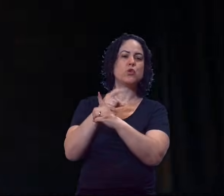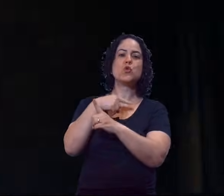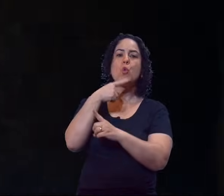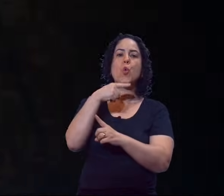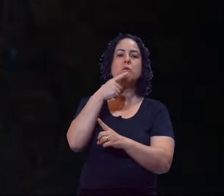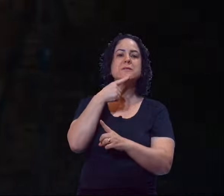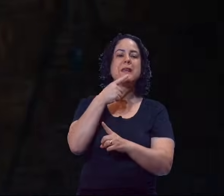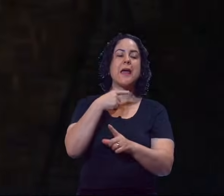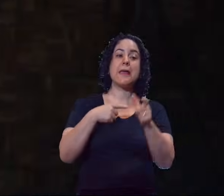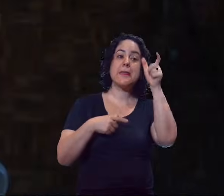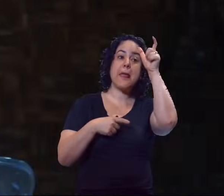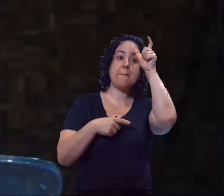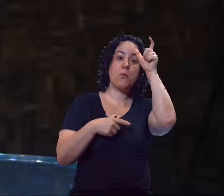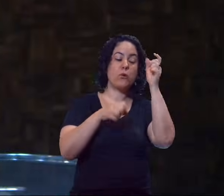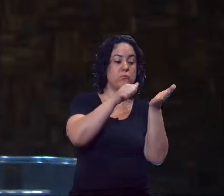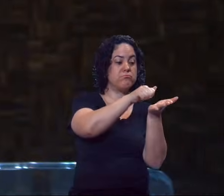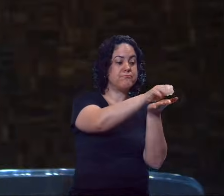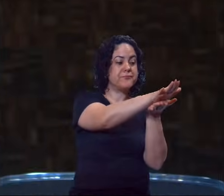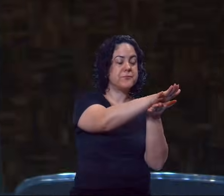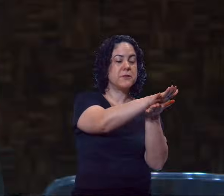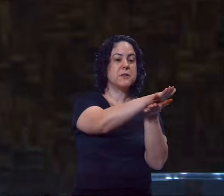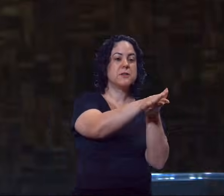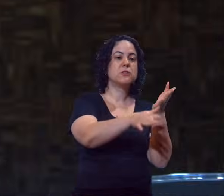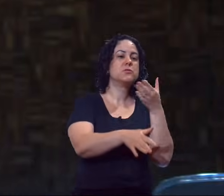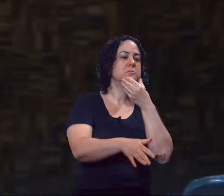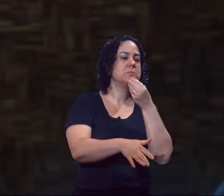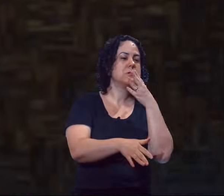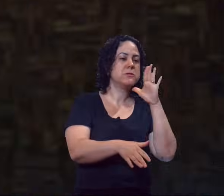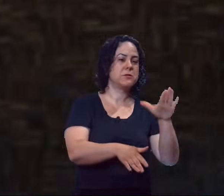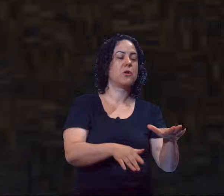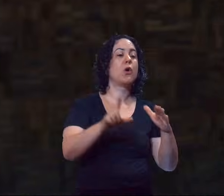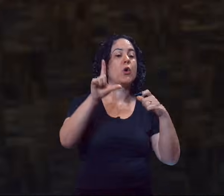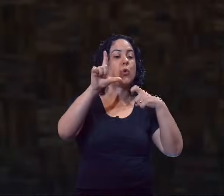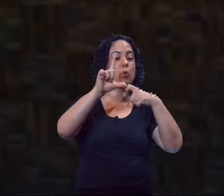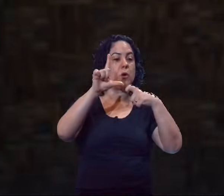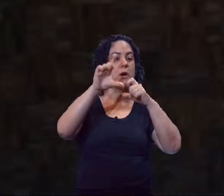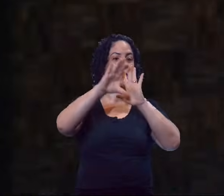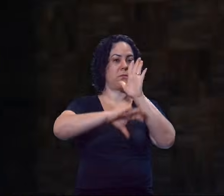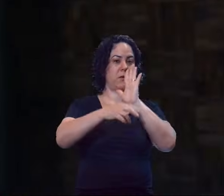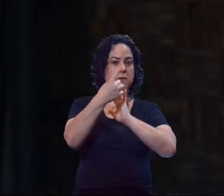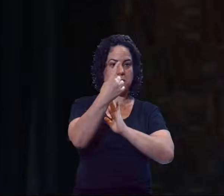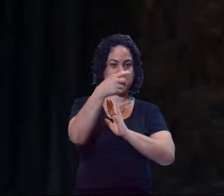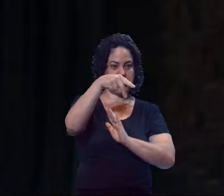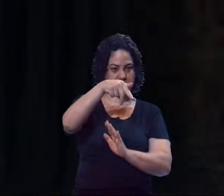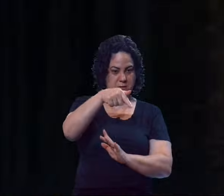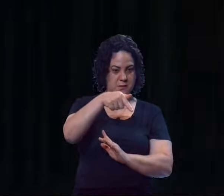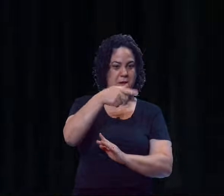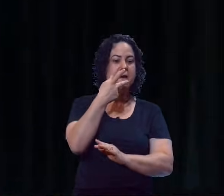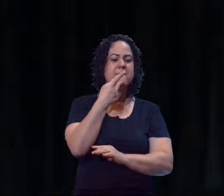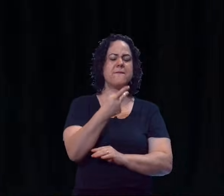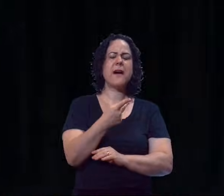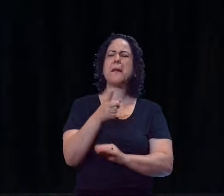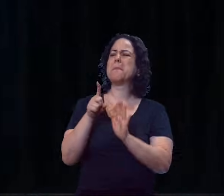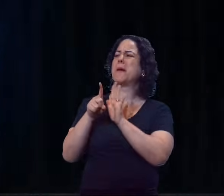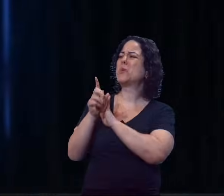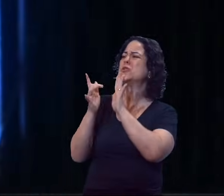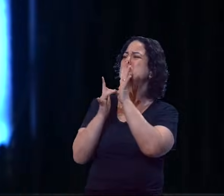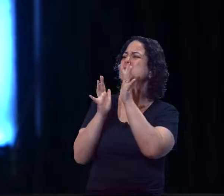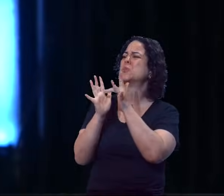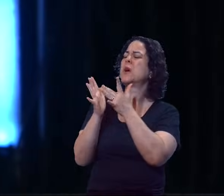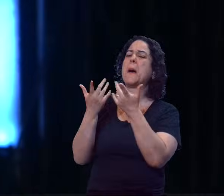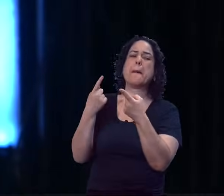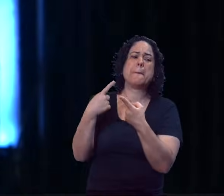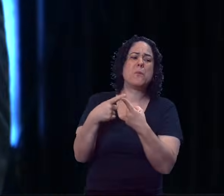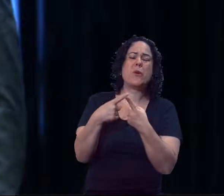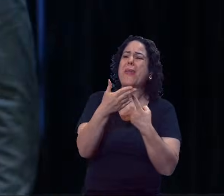expulsar um demônio de um menino. Tá lá em Lucas 17. E aí eles perguntam para Jesus, por